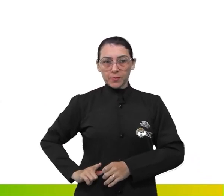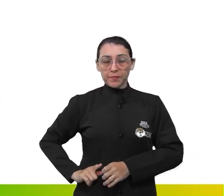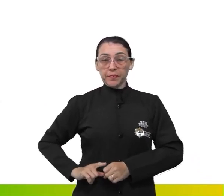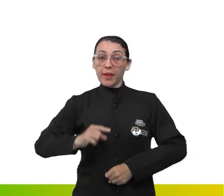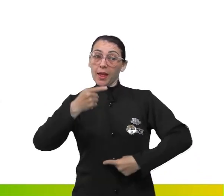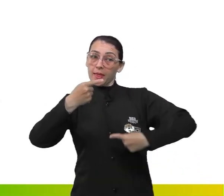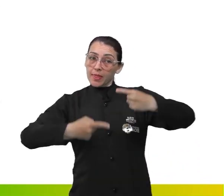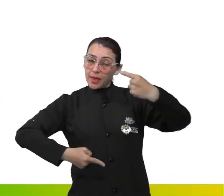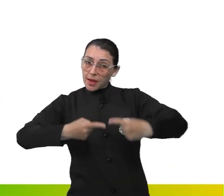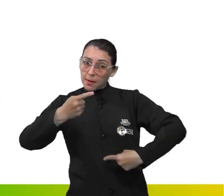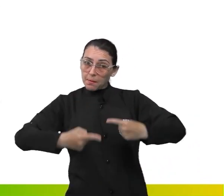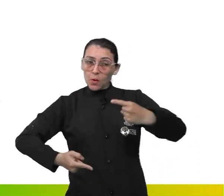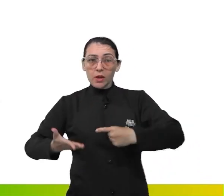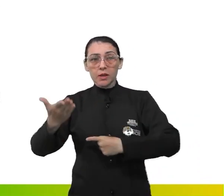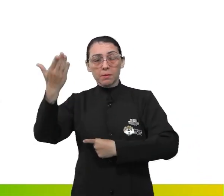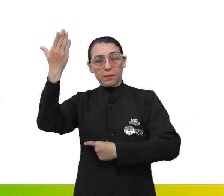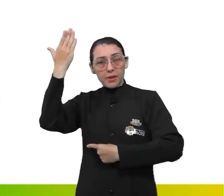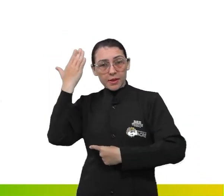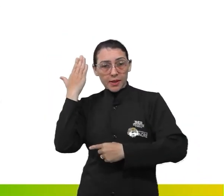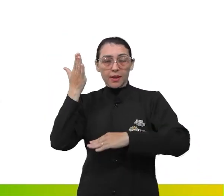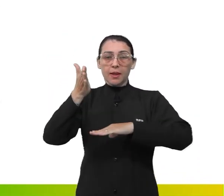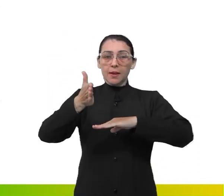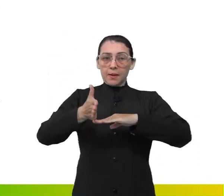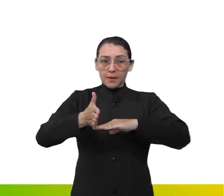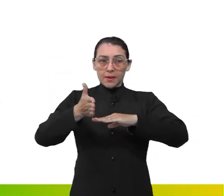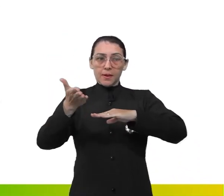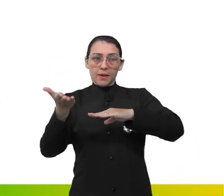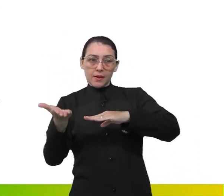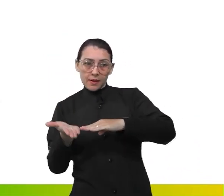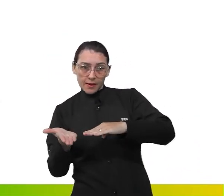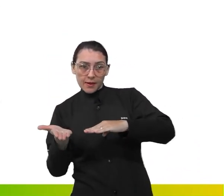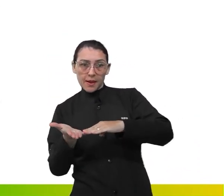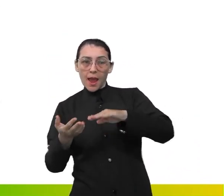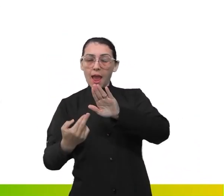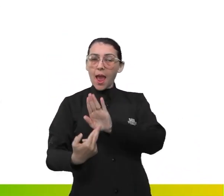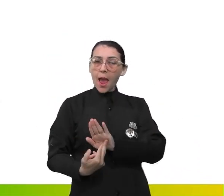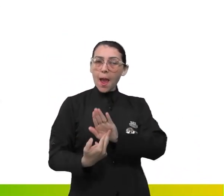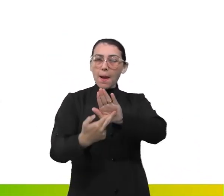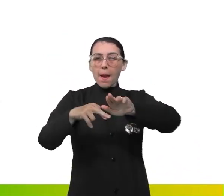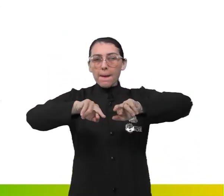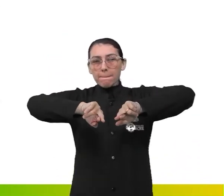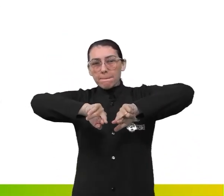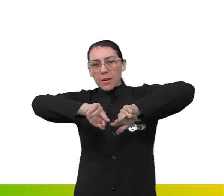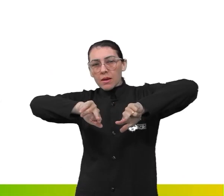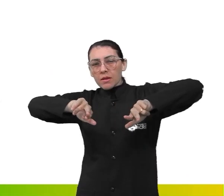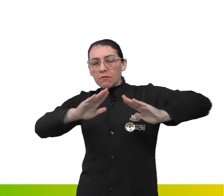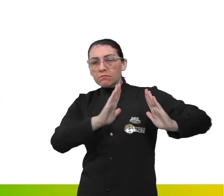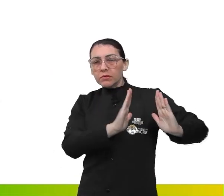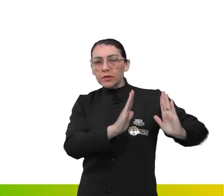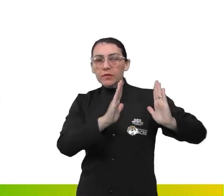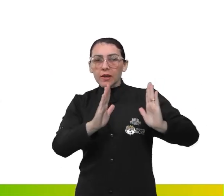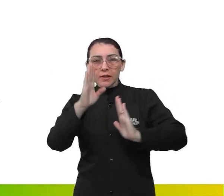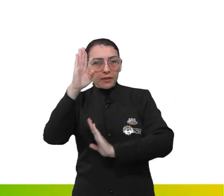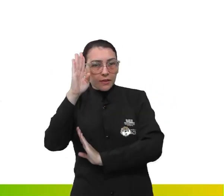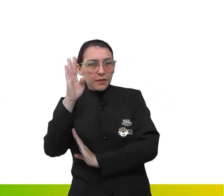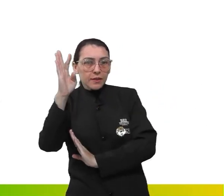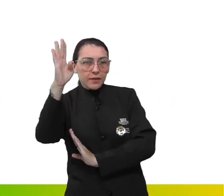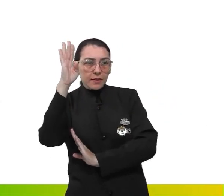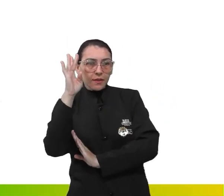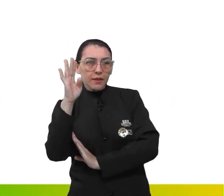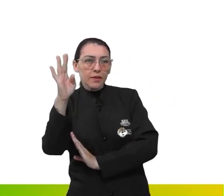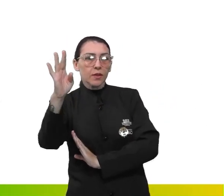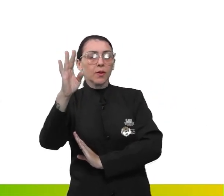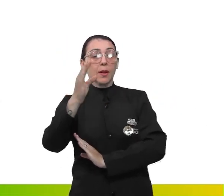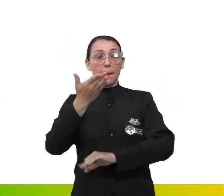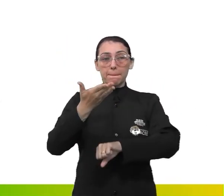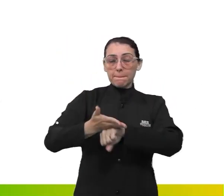governo. A política clássica, moderna e contemporânea representam diferentes fases